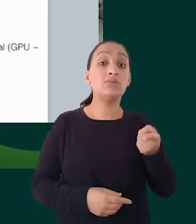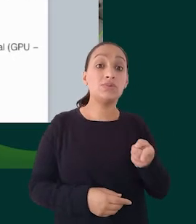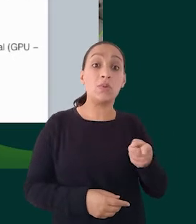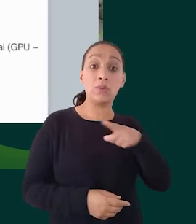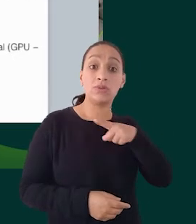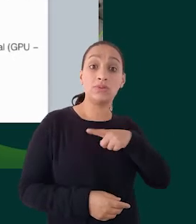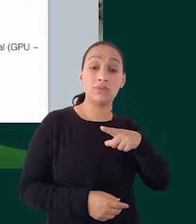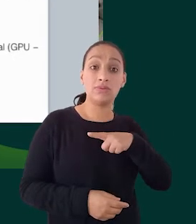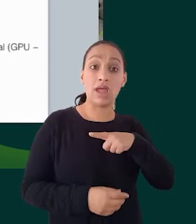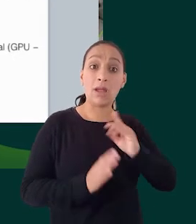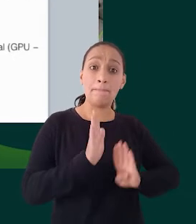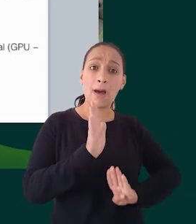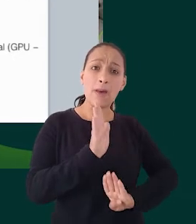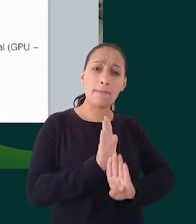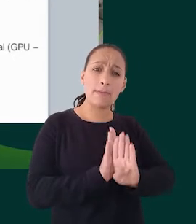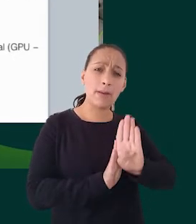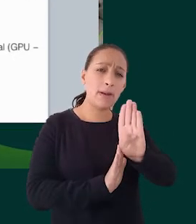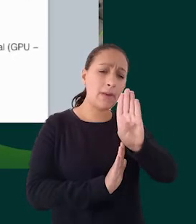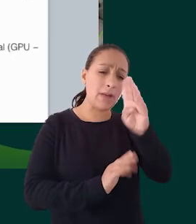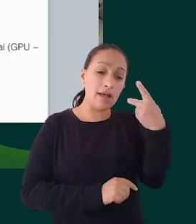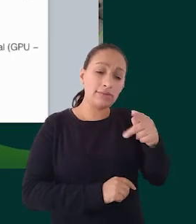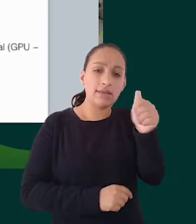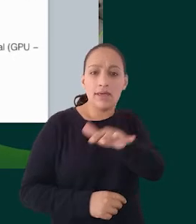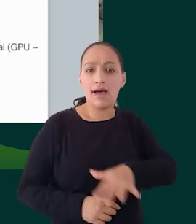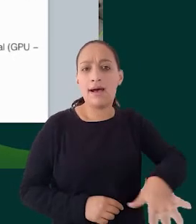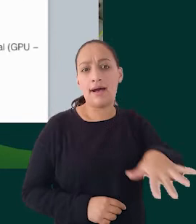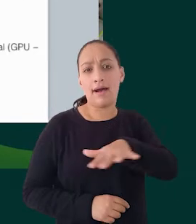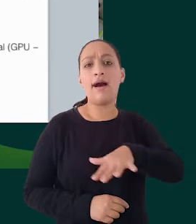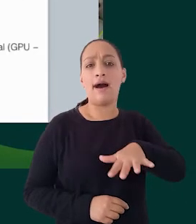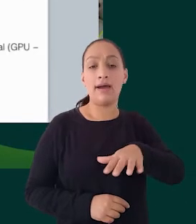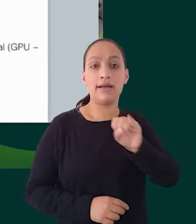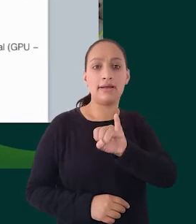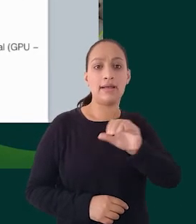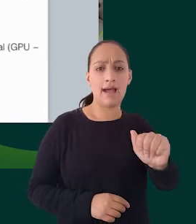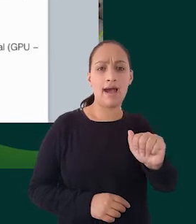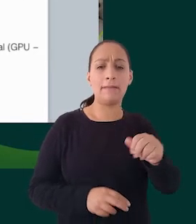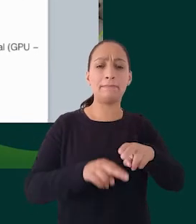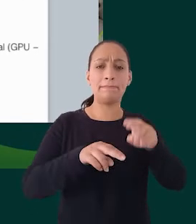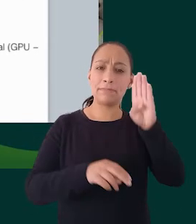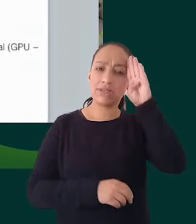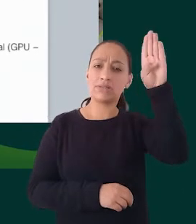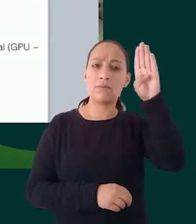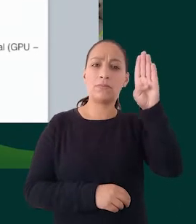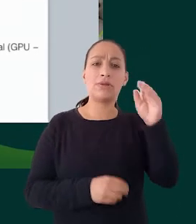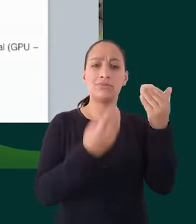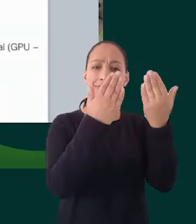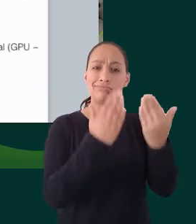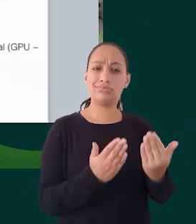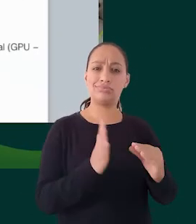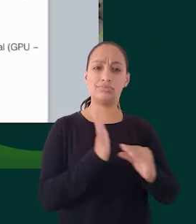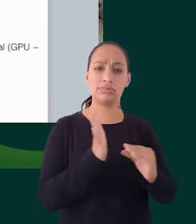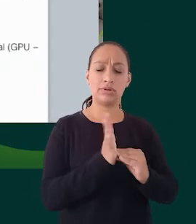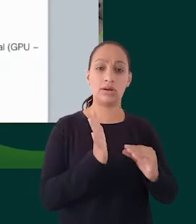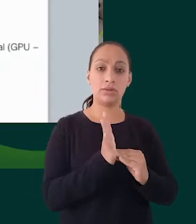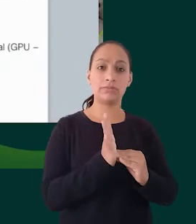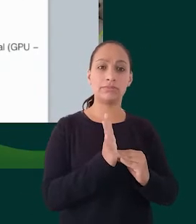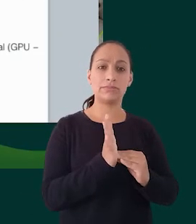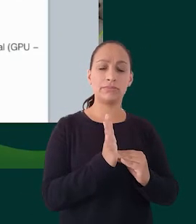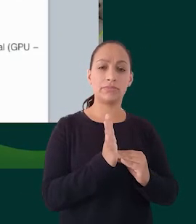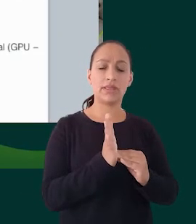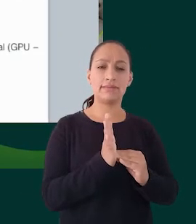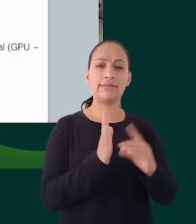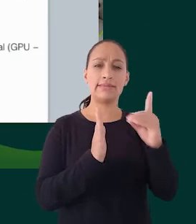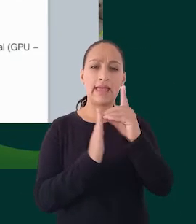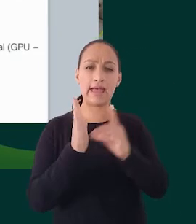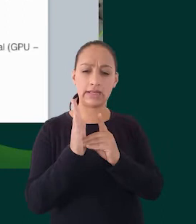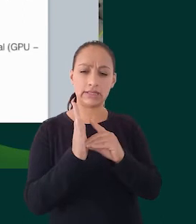um absurdo crescimento, né, desta área de IA, e principalmente de machine learning aqui, a partir da